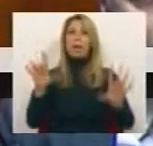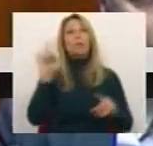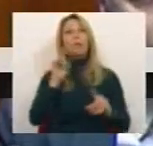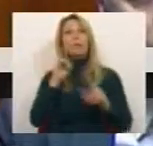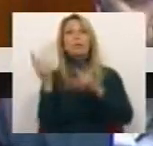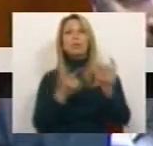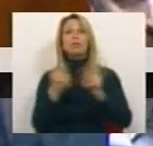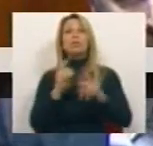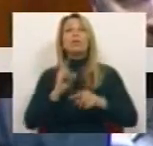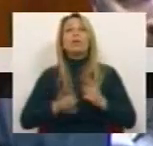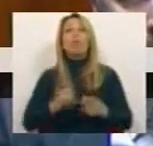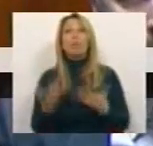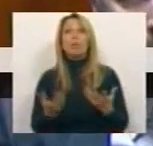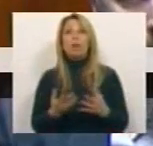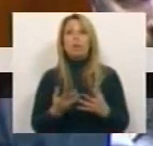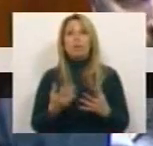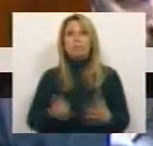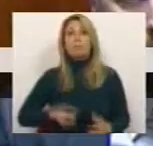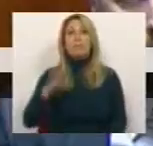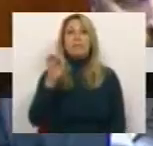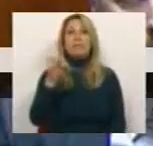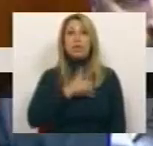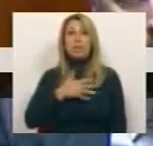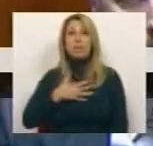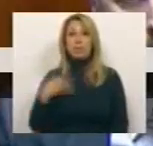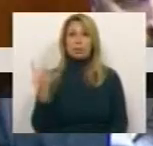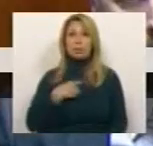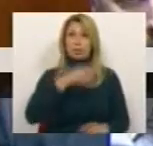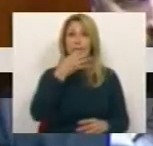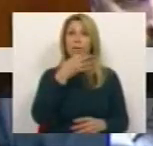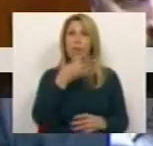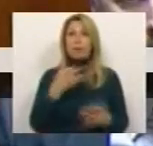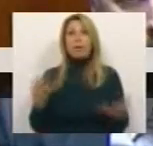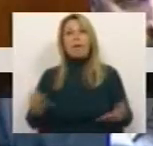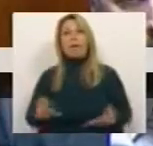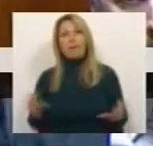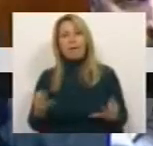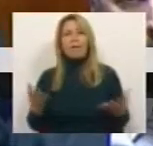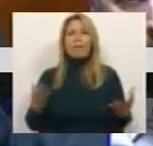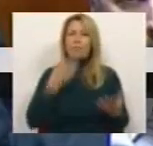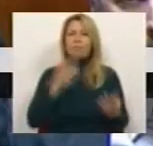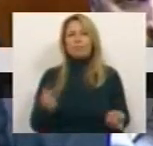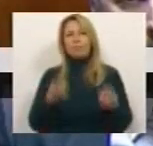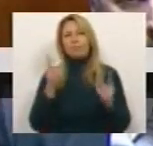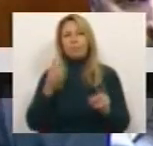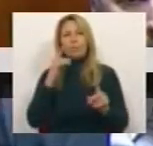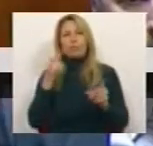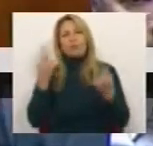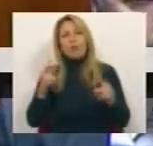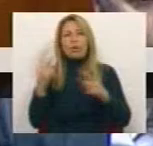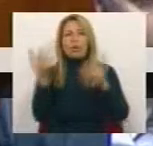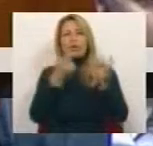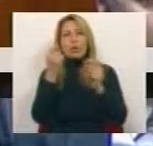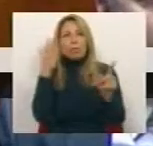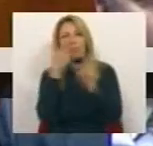discutir aquilo que são estas 6 empresas de que falámos, era extremamente redutor centrar essa discussão apenas nestas